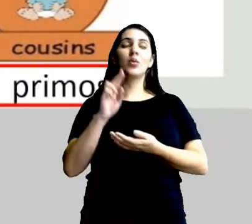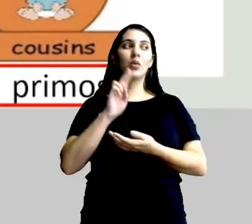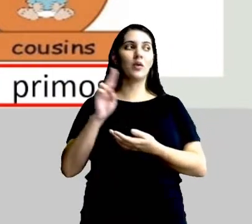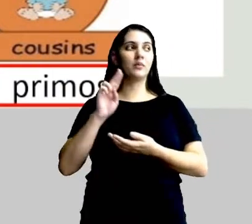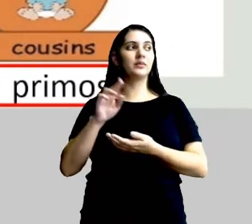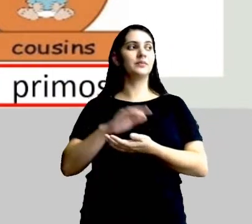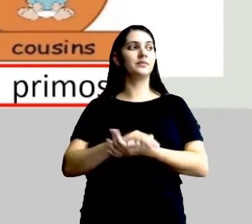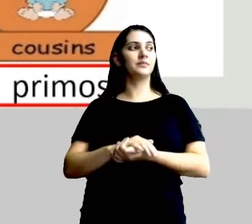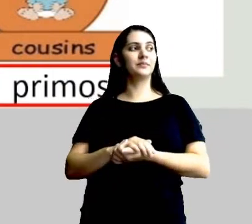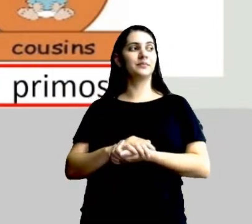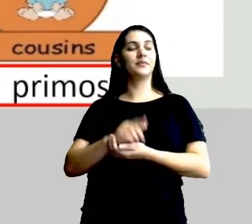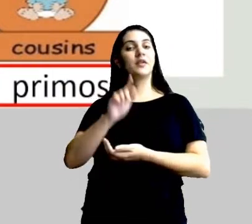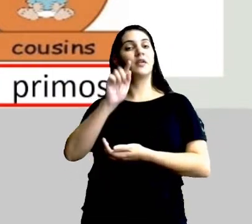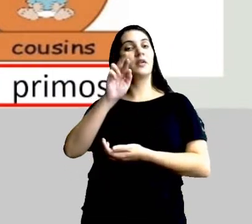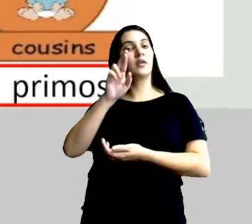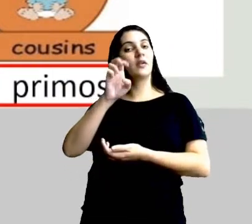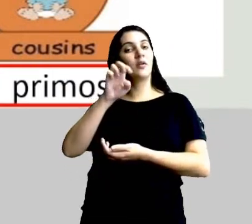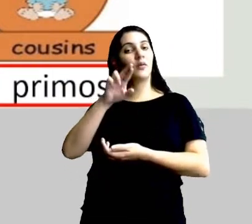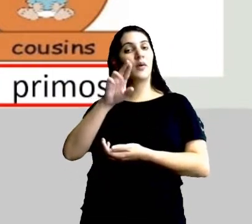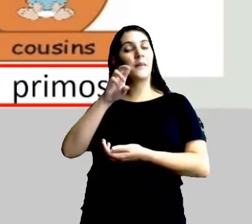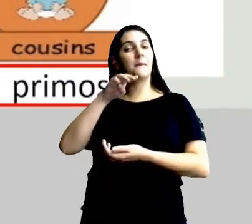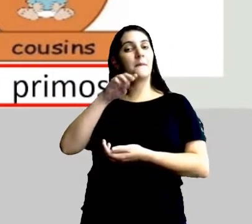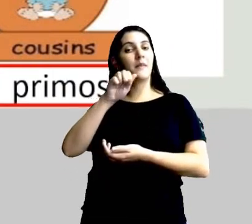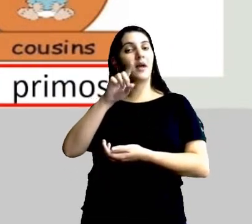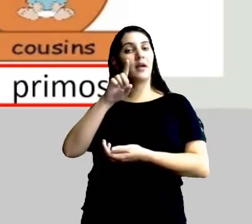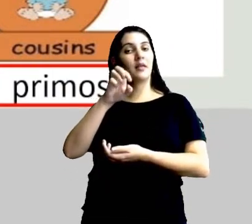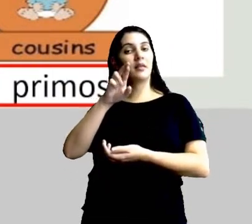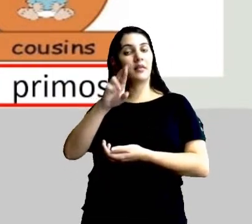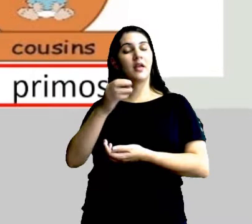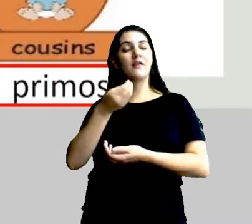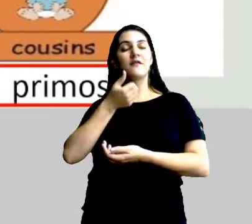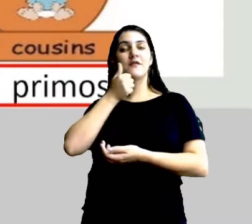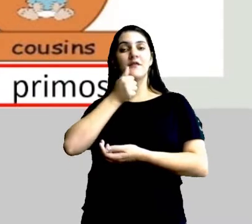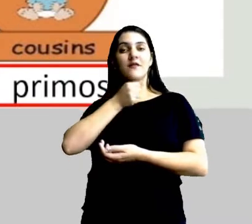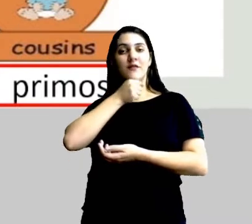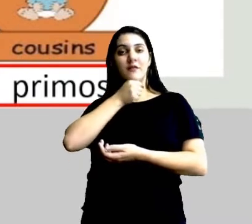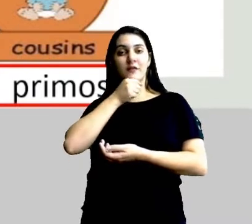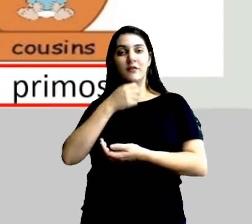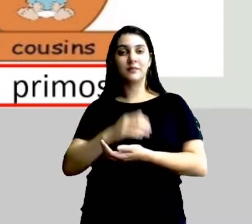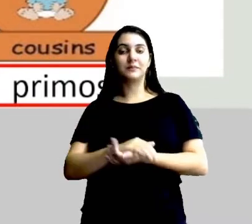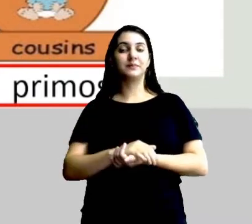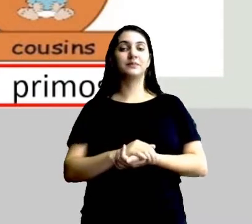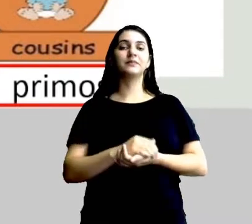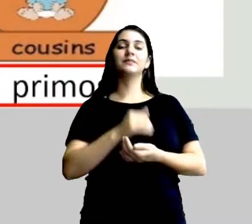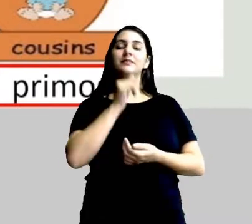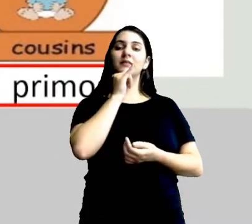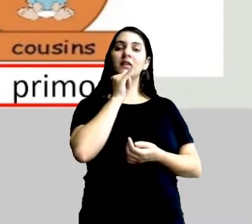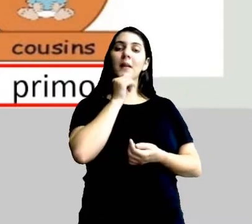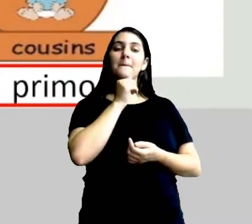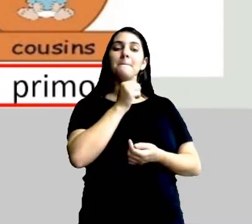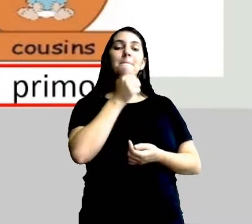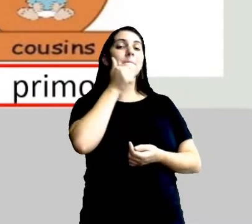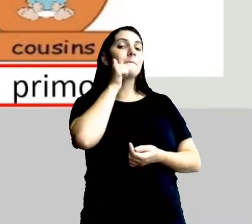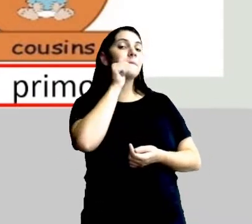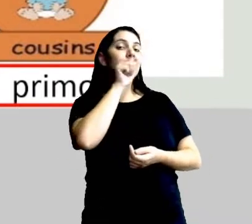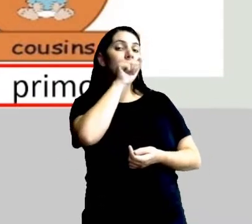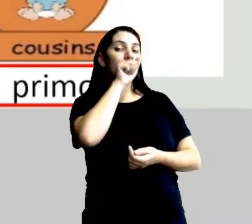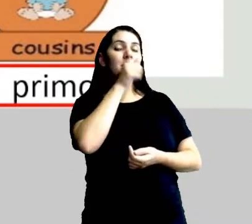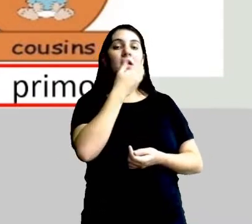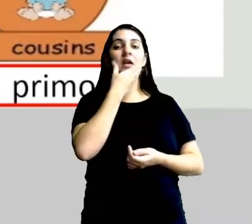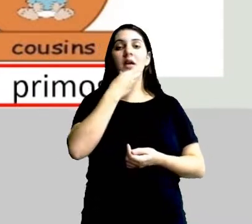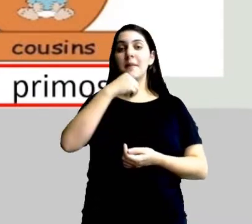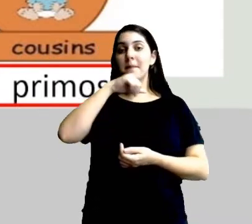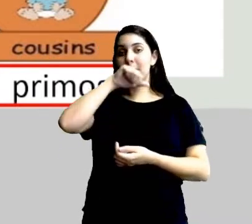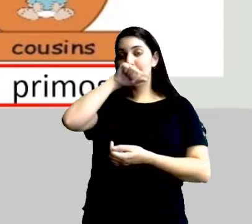grandfather foi o vovô, grandmother, a vovó. É só associar, gente, pai e mãe e colocar